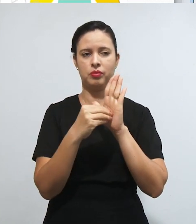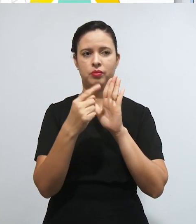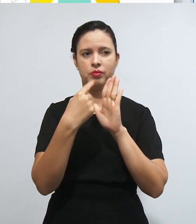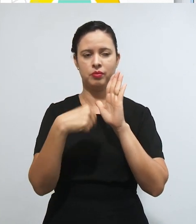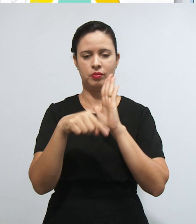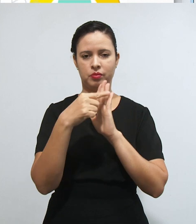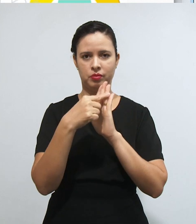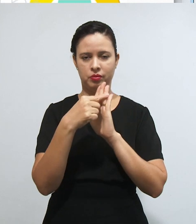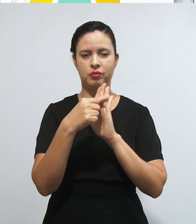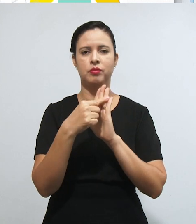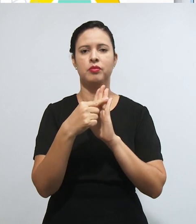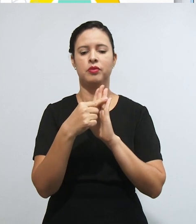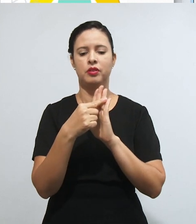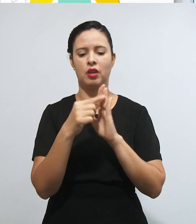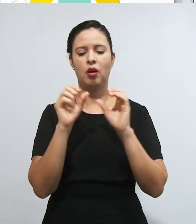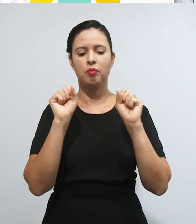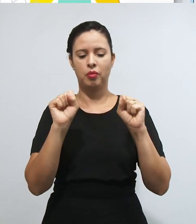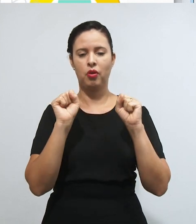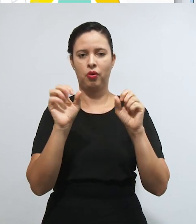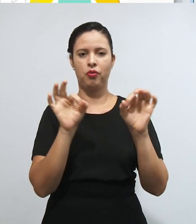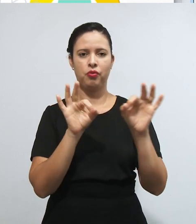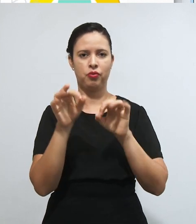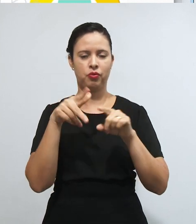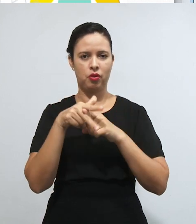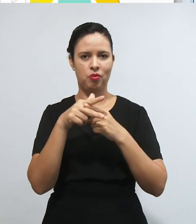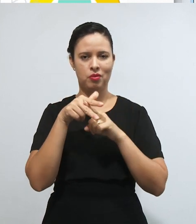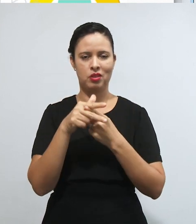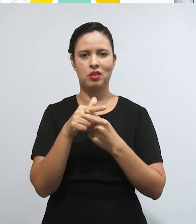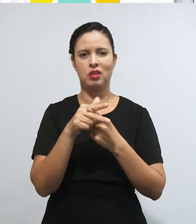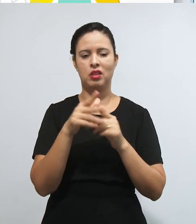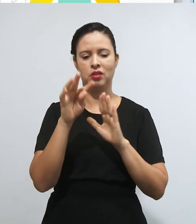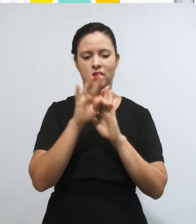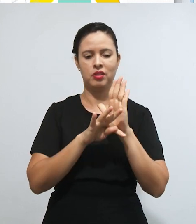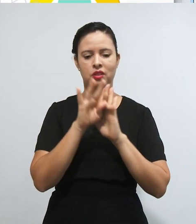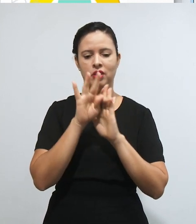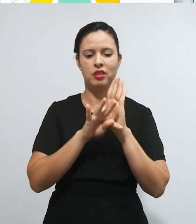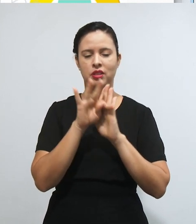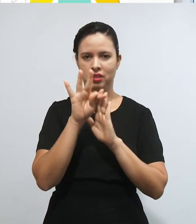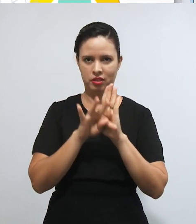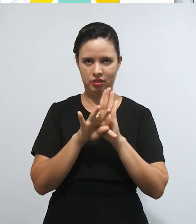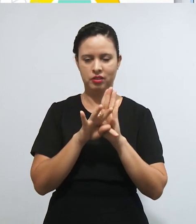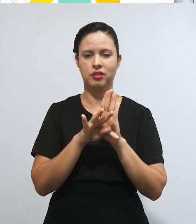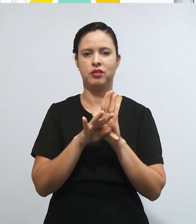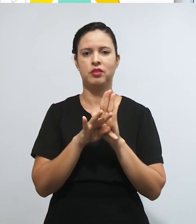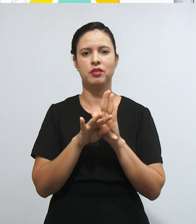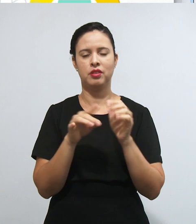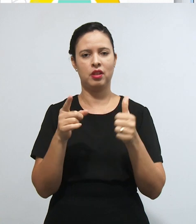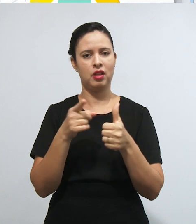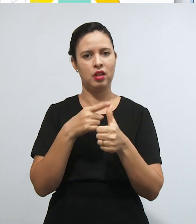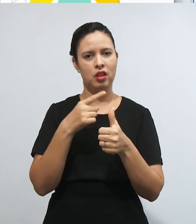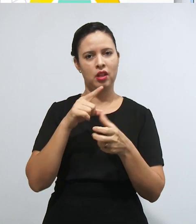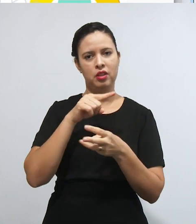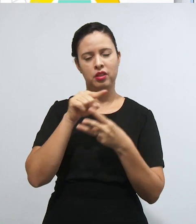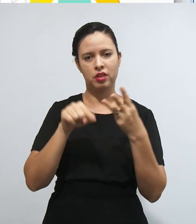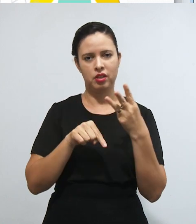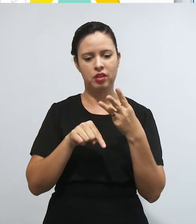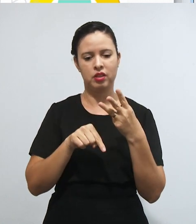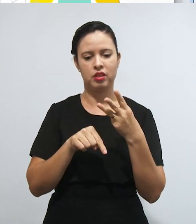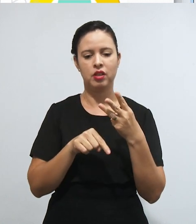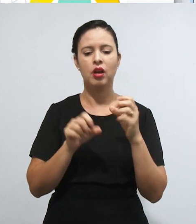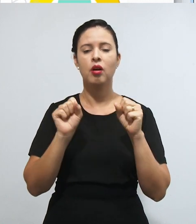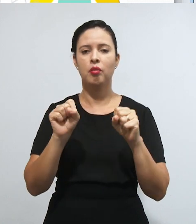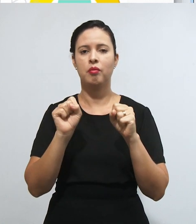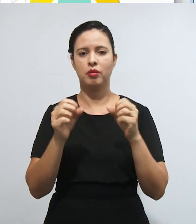né? Aí você pode formatar o texto. Então eu coloquei aqui, ó, essas três formas, tá? Então eu vim aqui